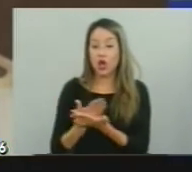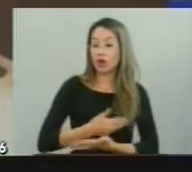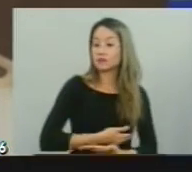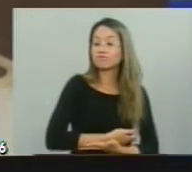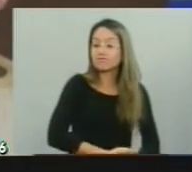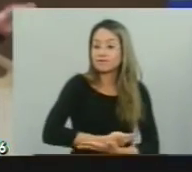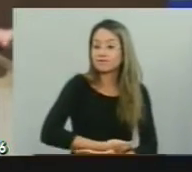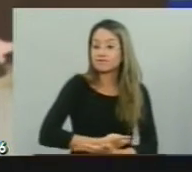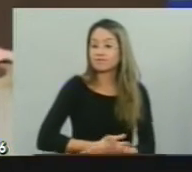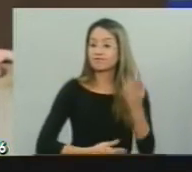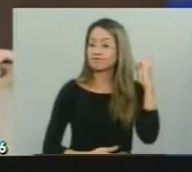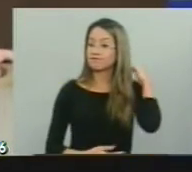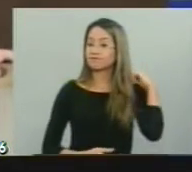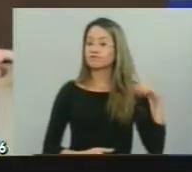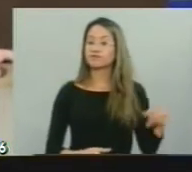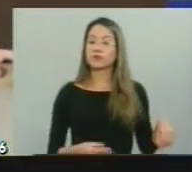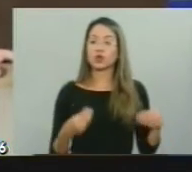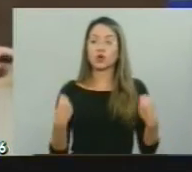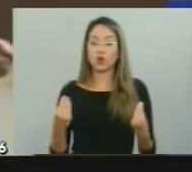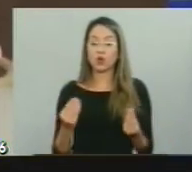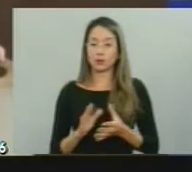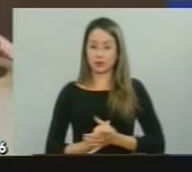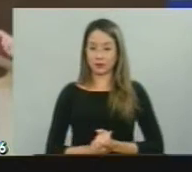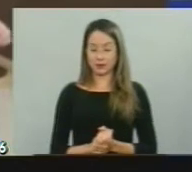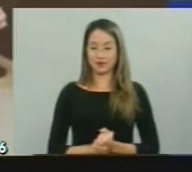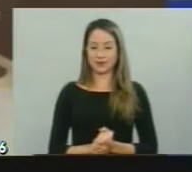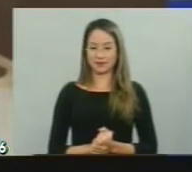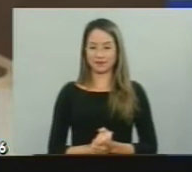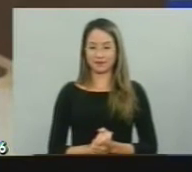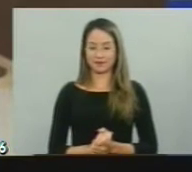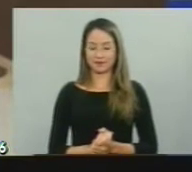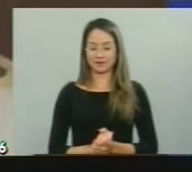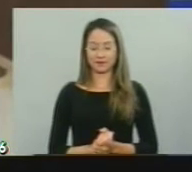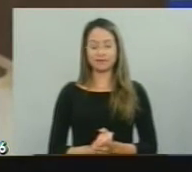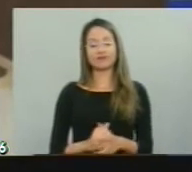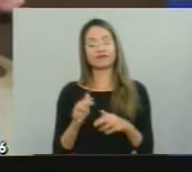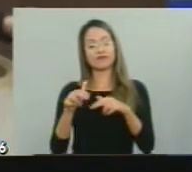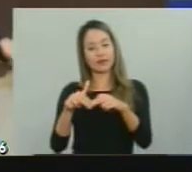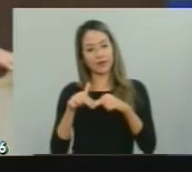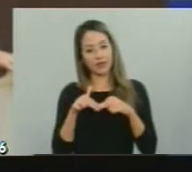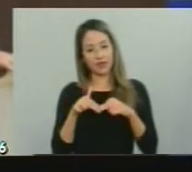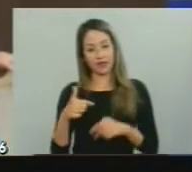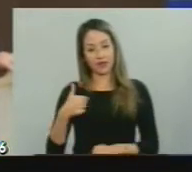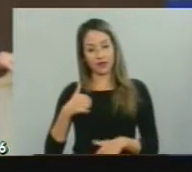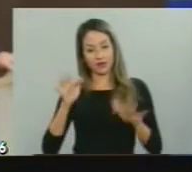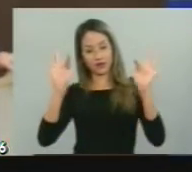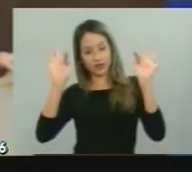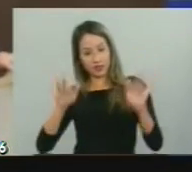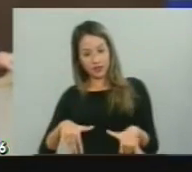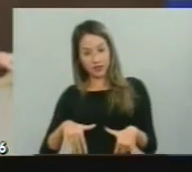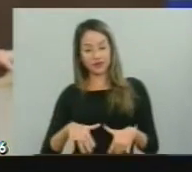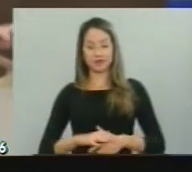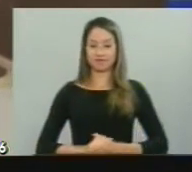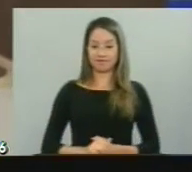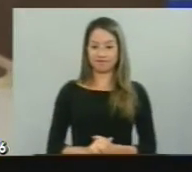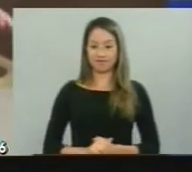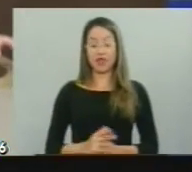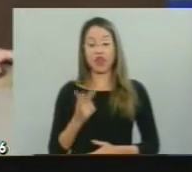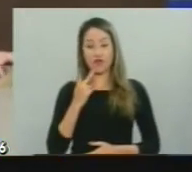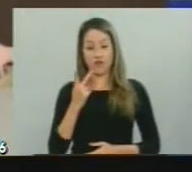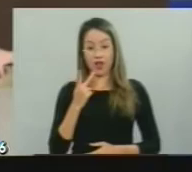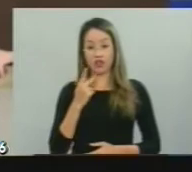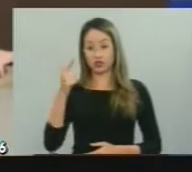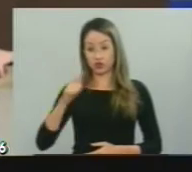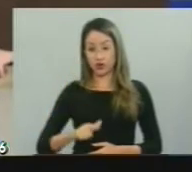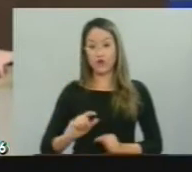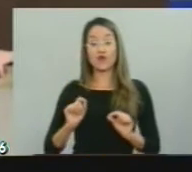presídio, serviço de saúde. Por isso que eu termino falando mais uma